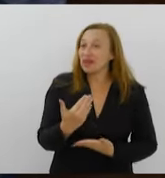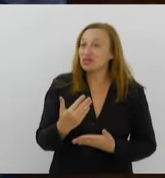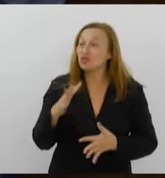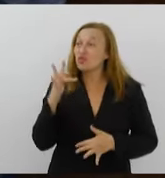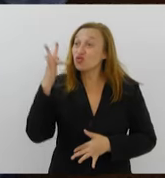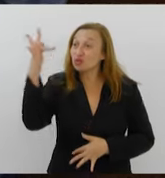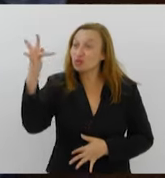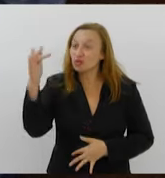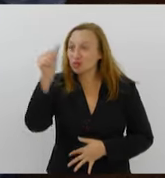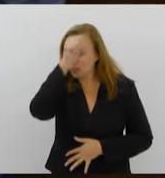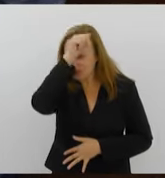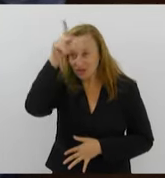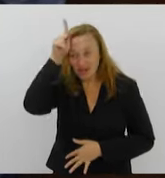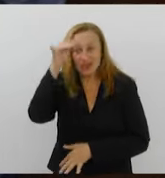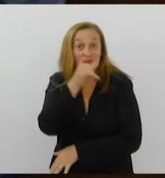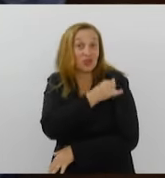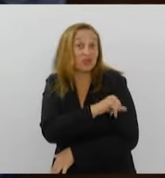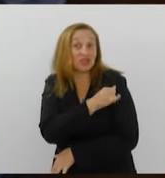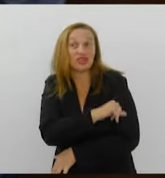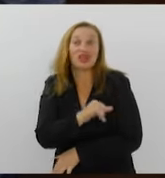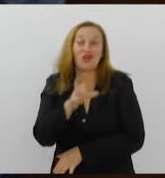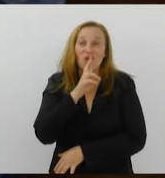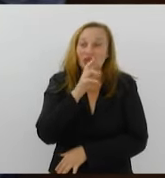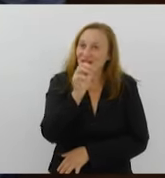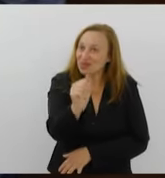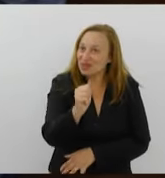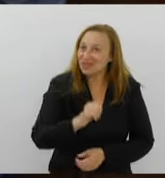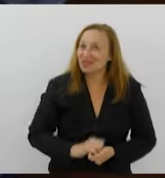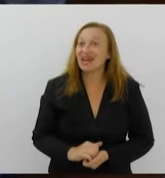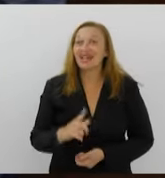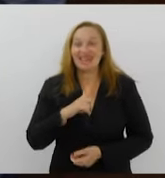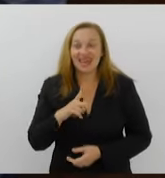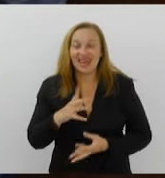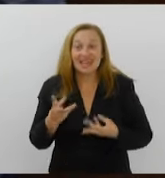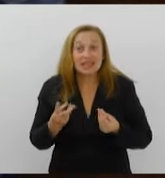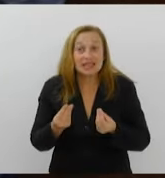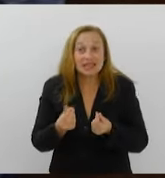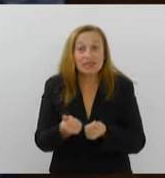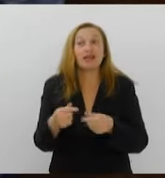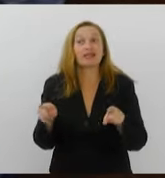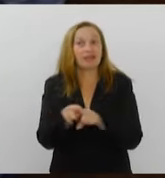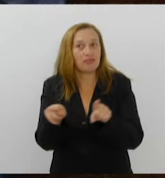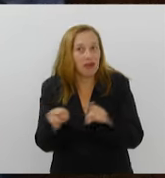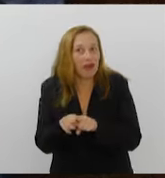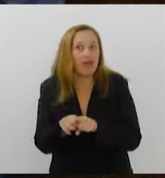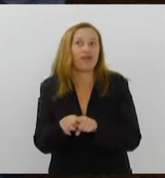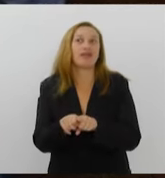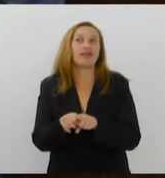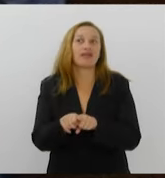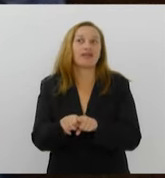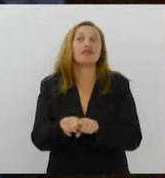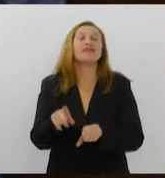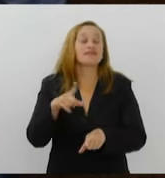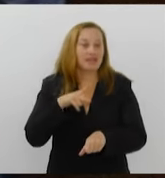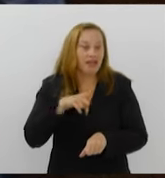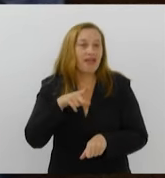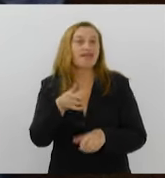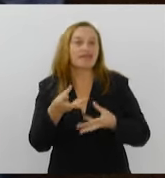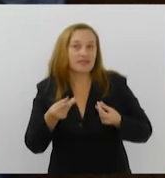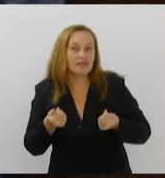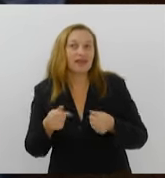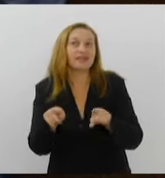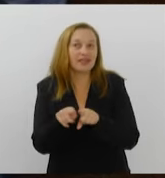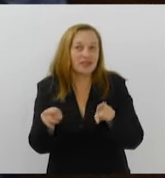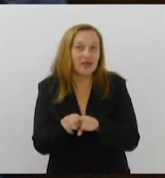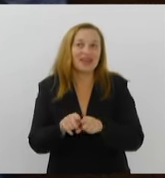futuro prefeito do Rio de Janeiro, Rodrigo Amorim, tenha essa sensibilidade também. Tenha essa